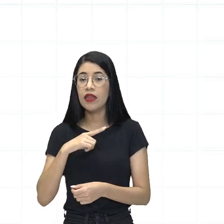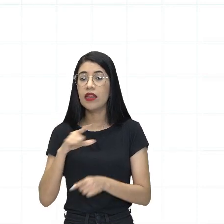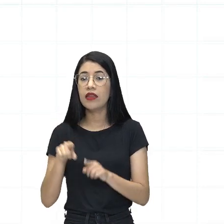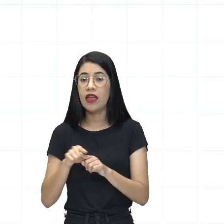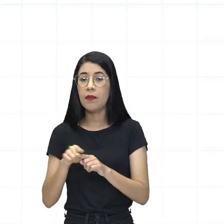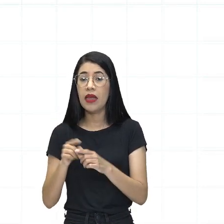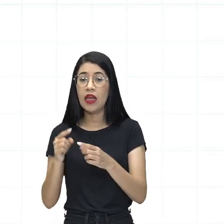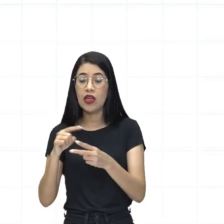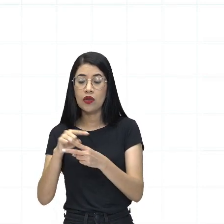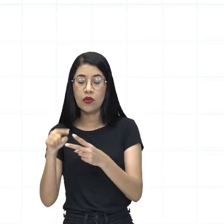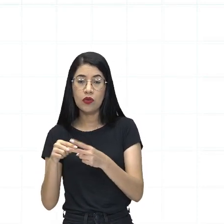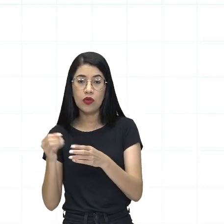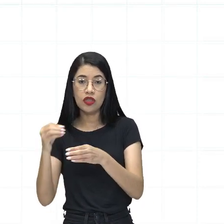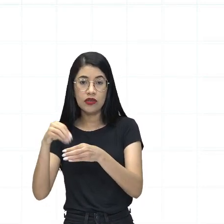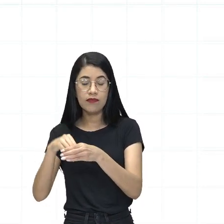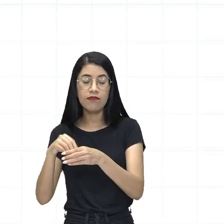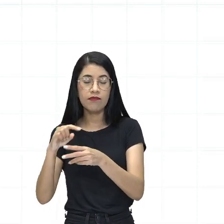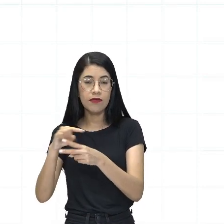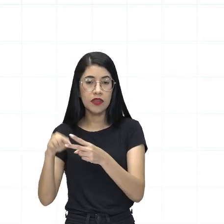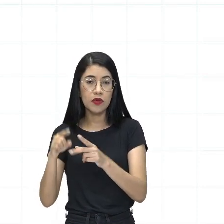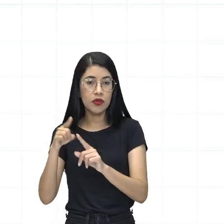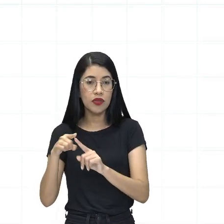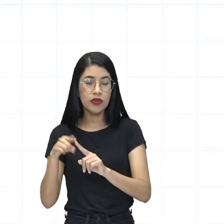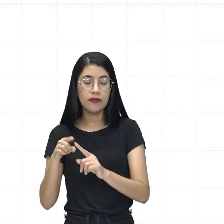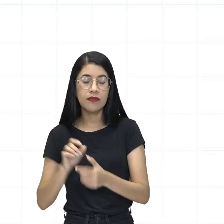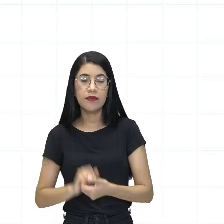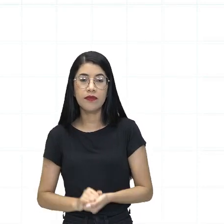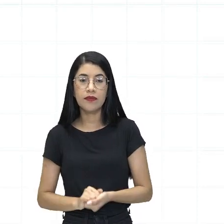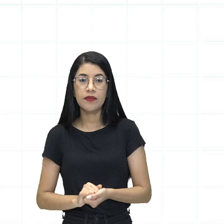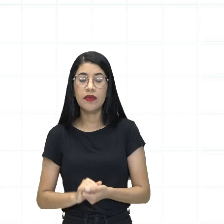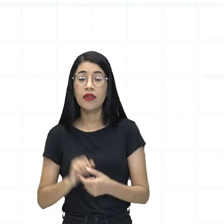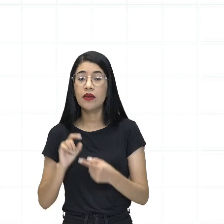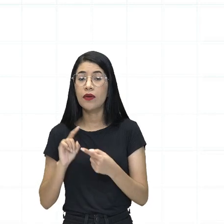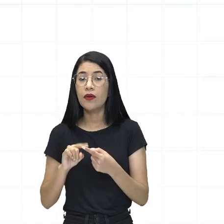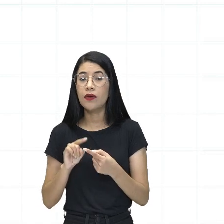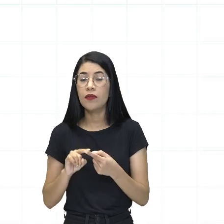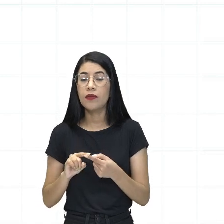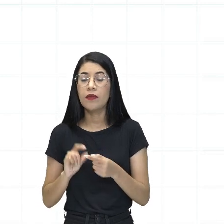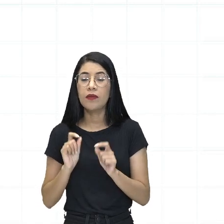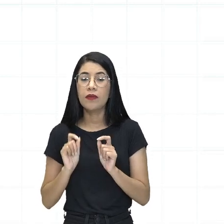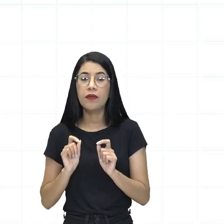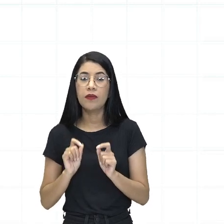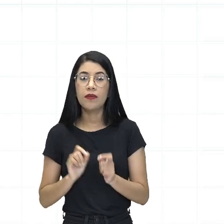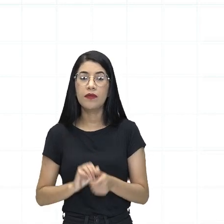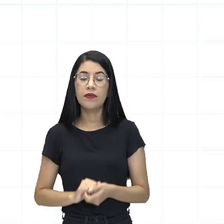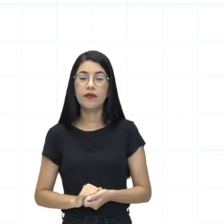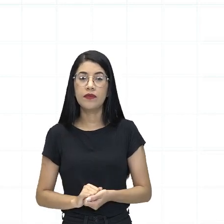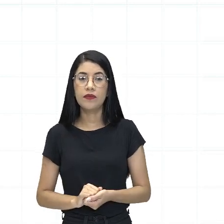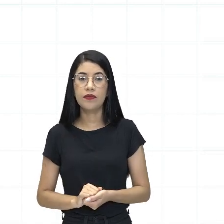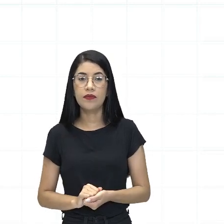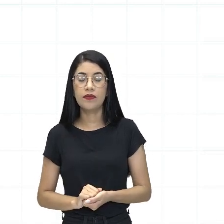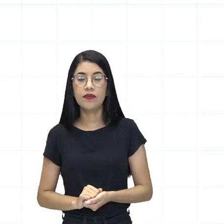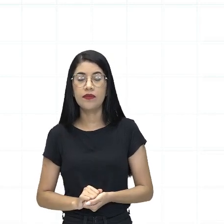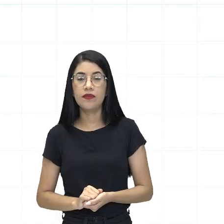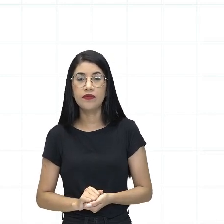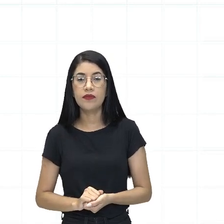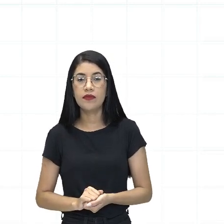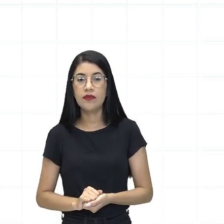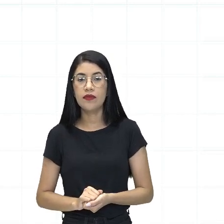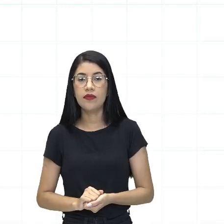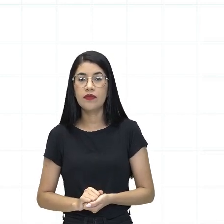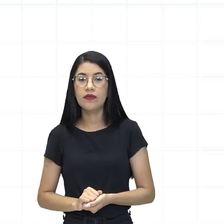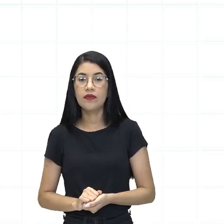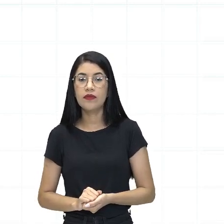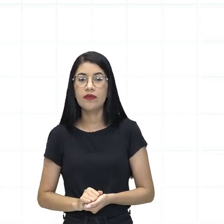duas divisões. Então, vamos ver aí que essa máquina térmica, quanto ao tipo de combustão,